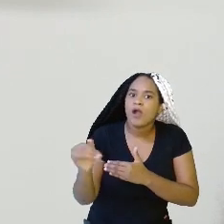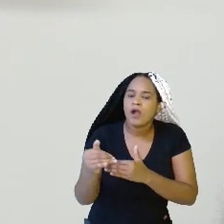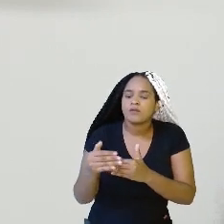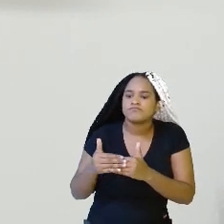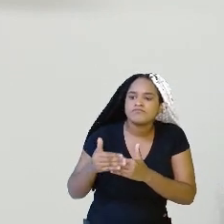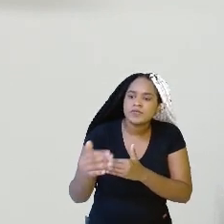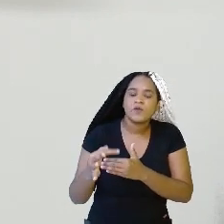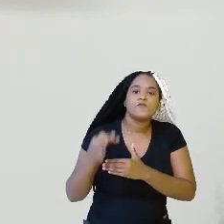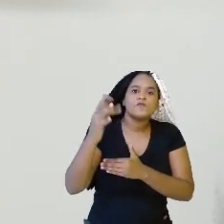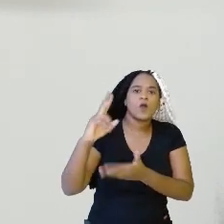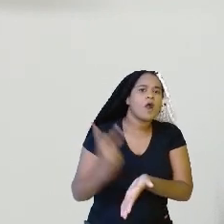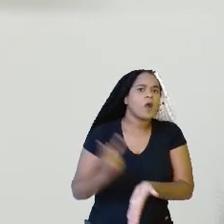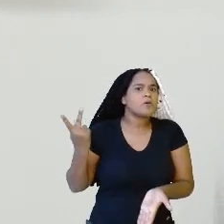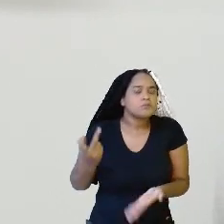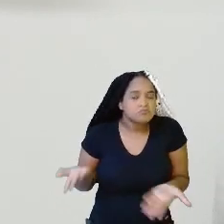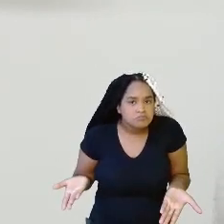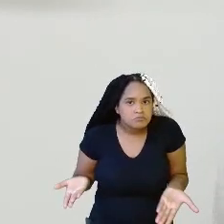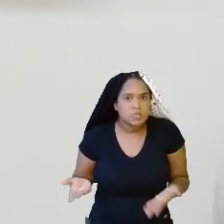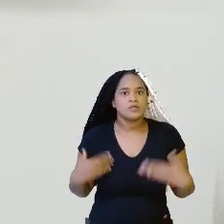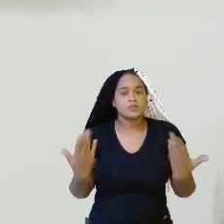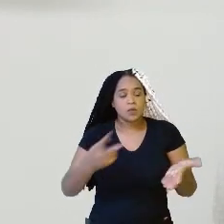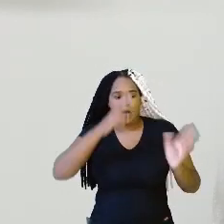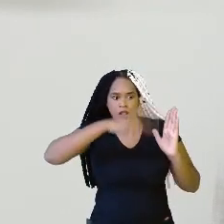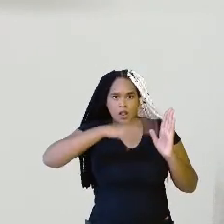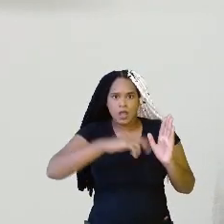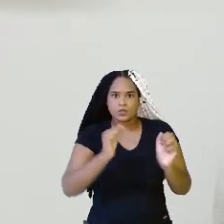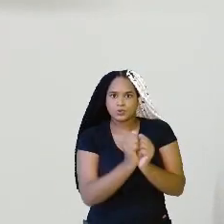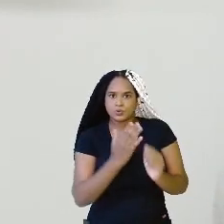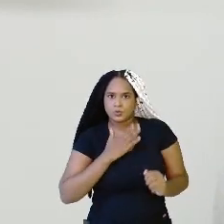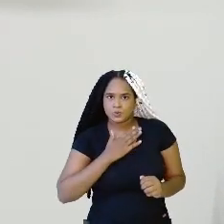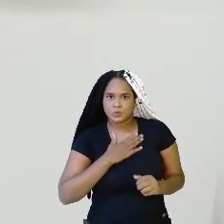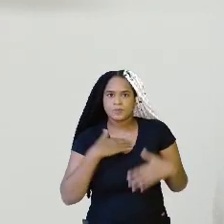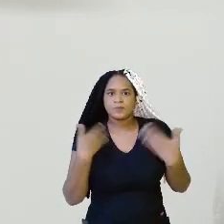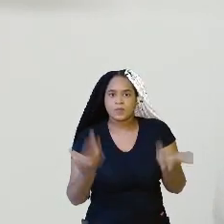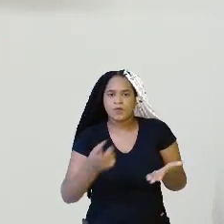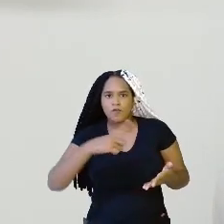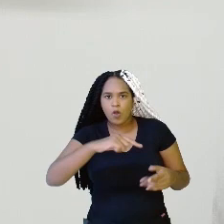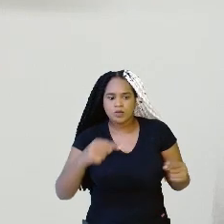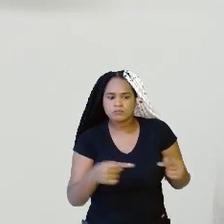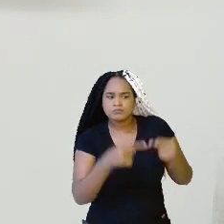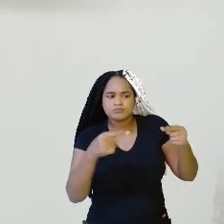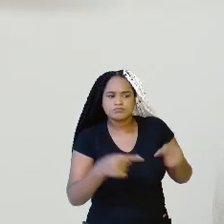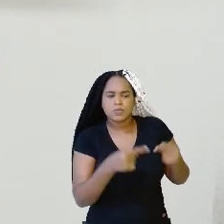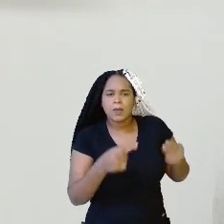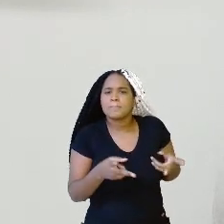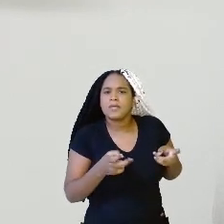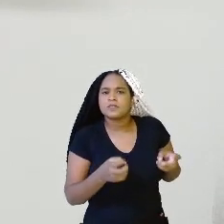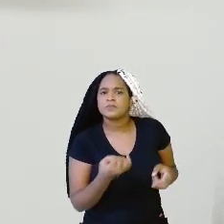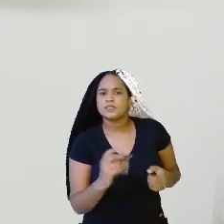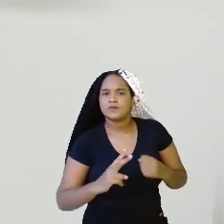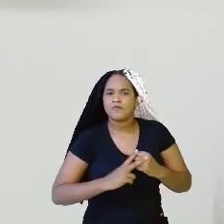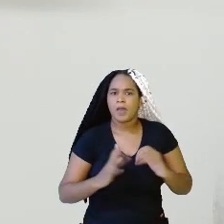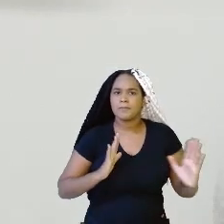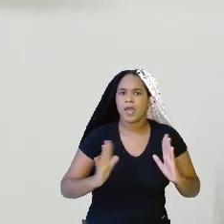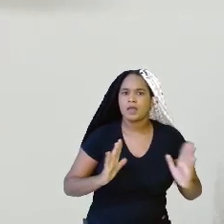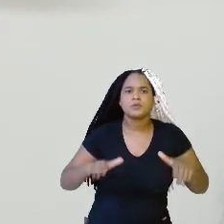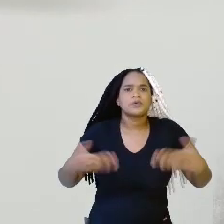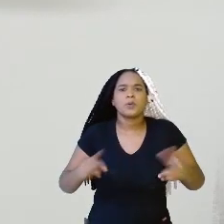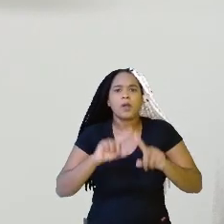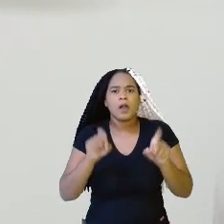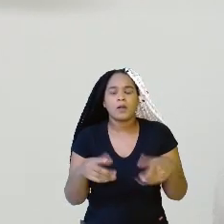futuro. Então, à medida que você for lendo juntamente comigo, você já vai tentando identificar em que tempo esse verbo está. Vamos